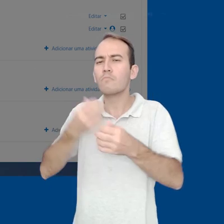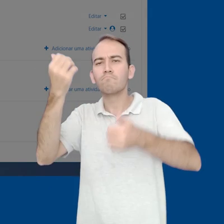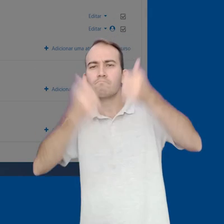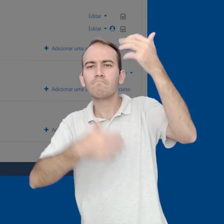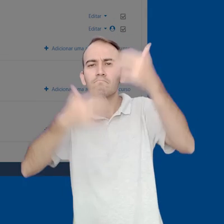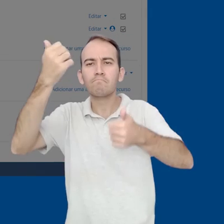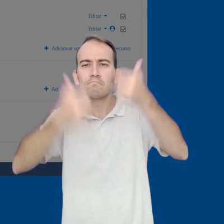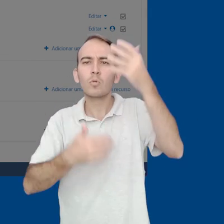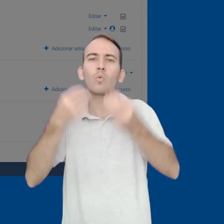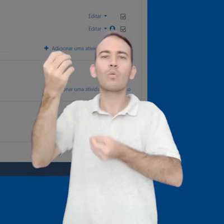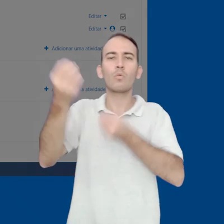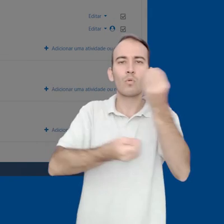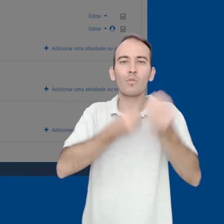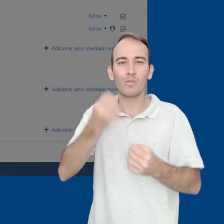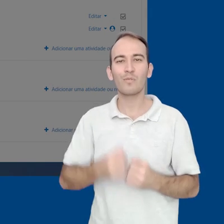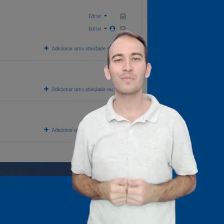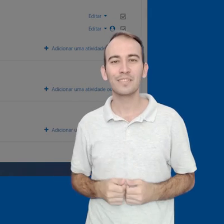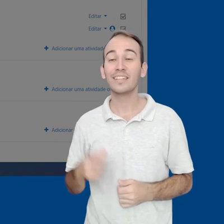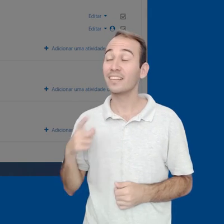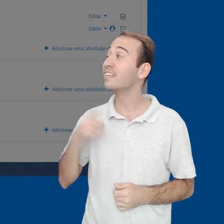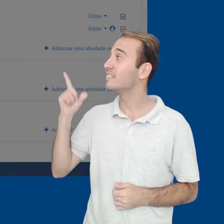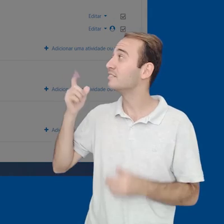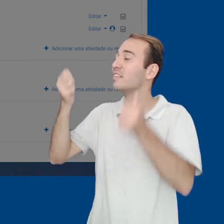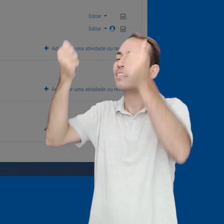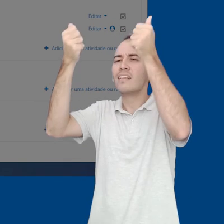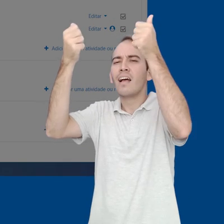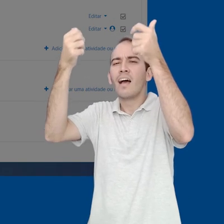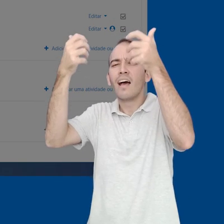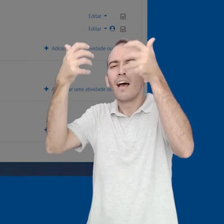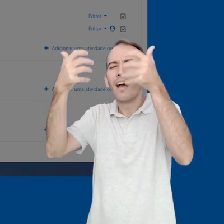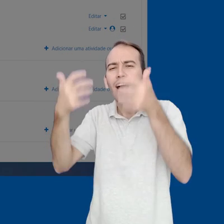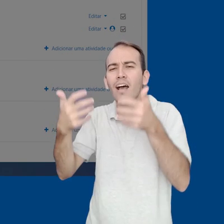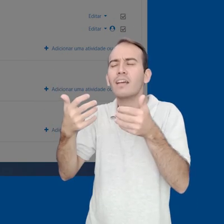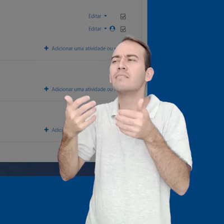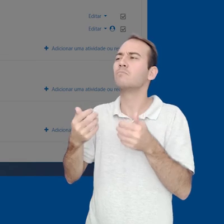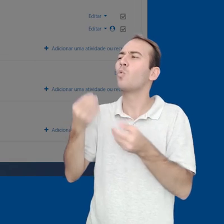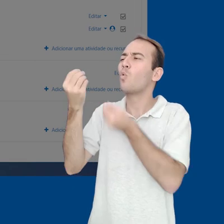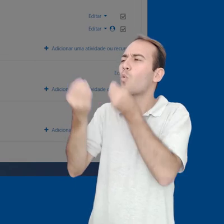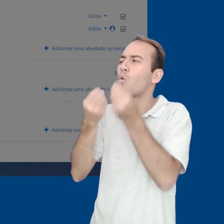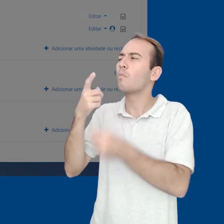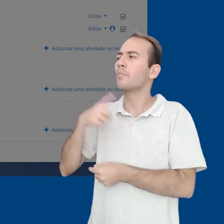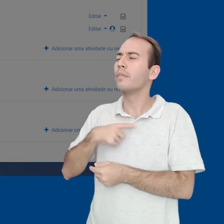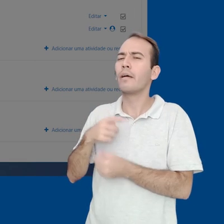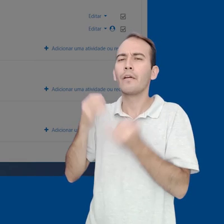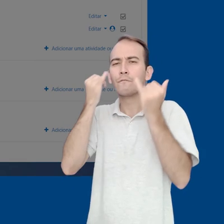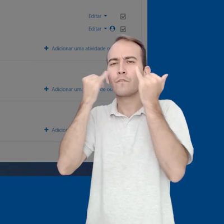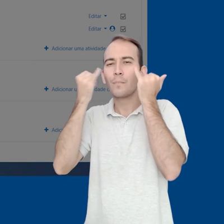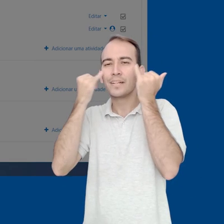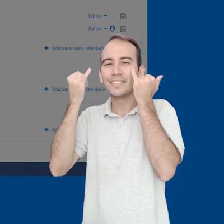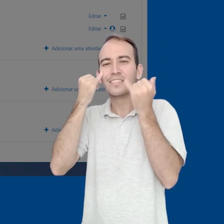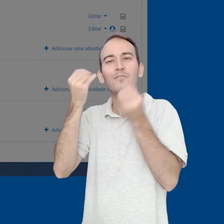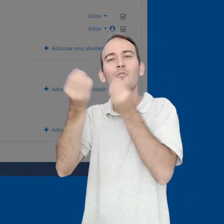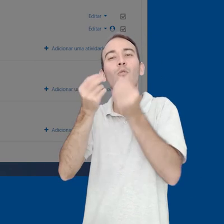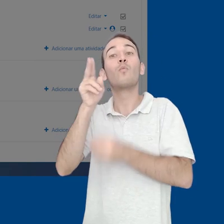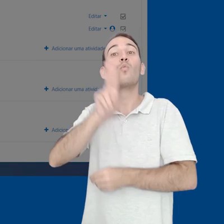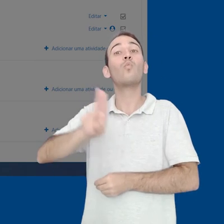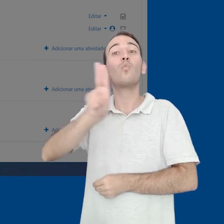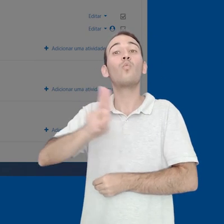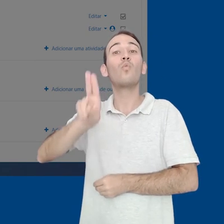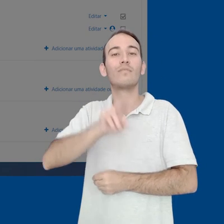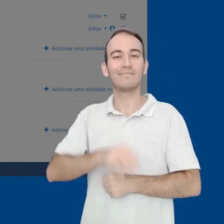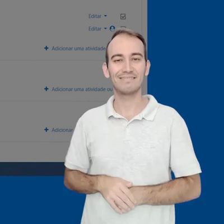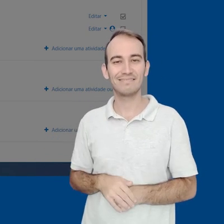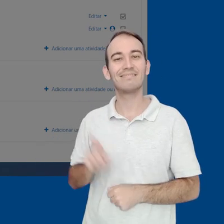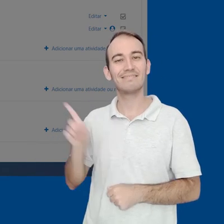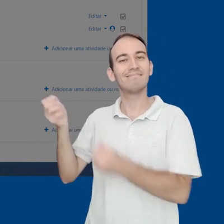página de explicação e vai dar detalhes sobre como aquele recurso ou atividade funciona. Bom, eu quero voltar.